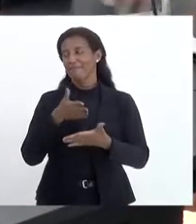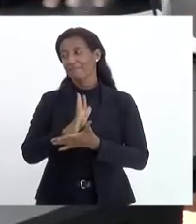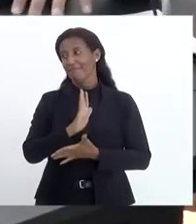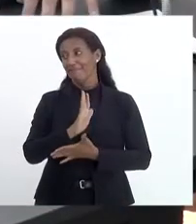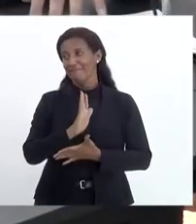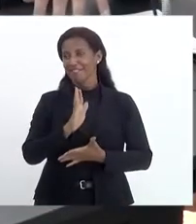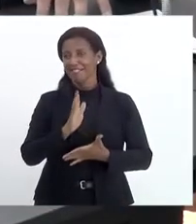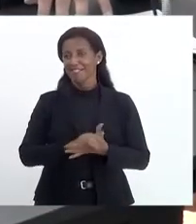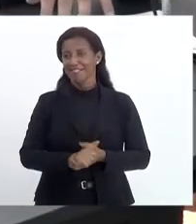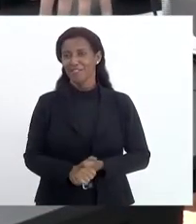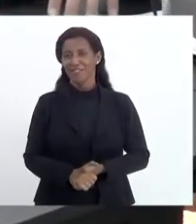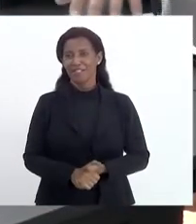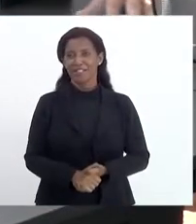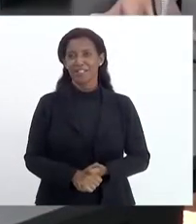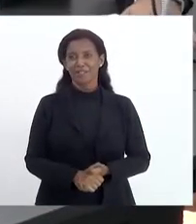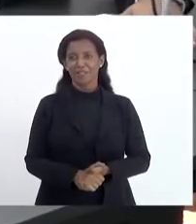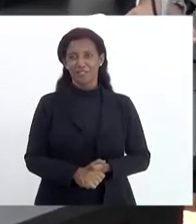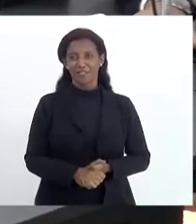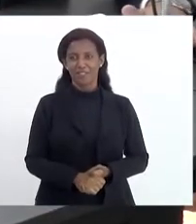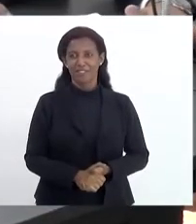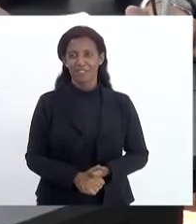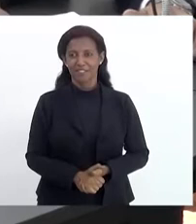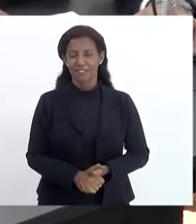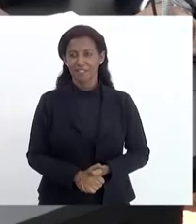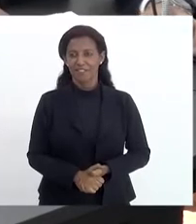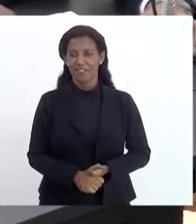aprovado. Eu tenho uma irmã que fala Libras fluentemente, então